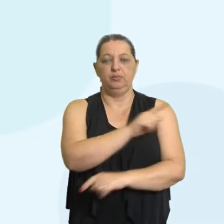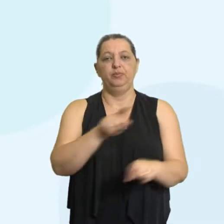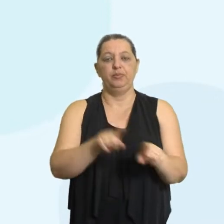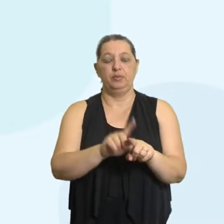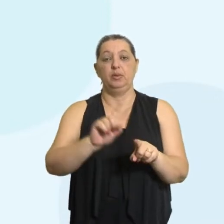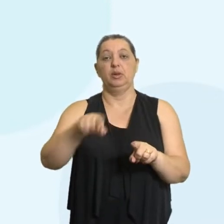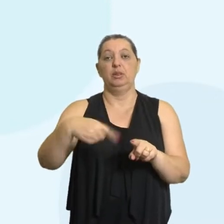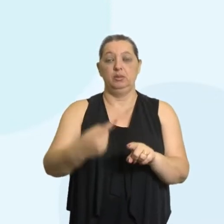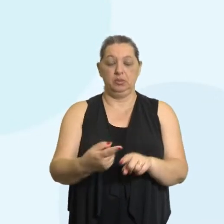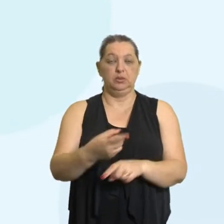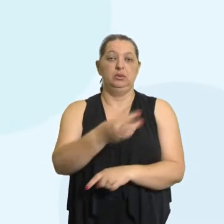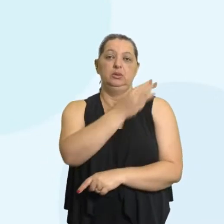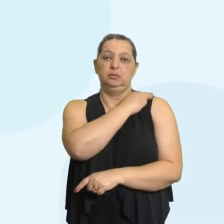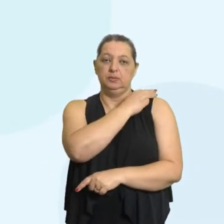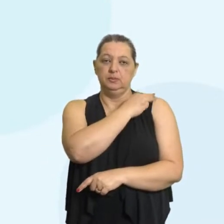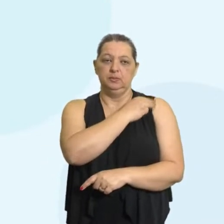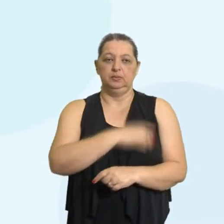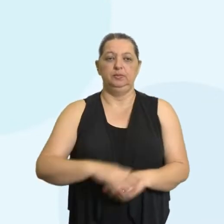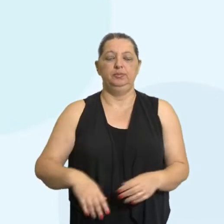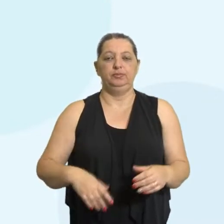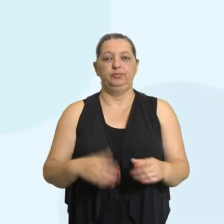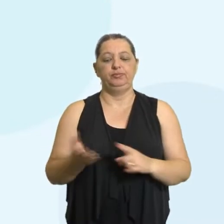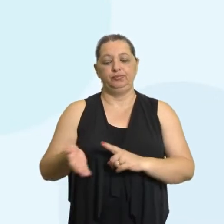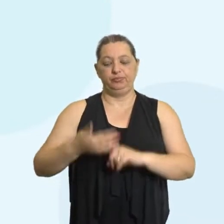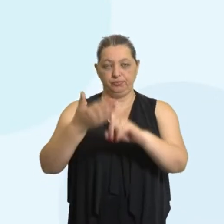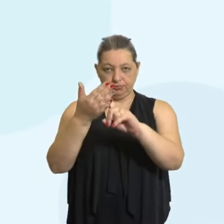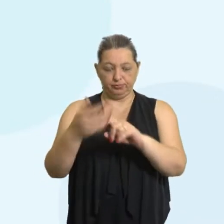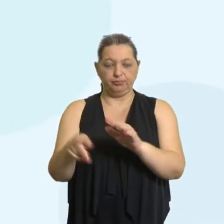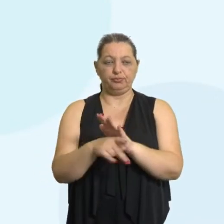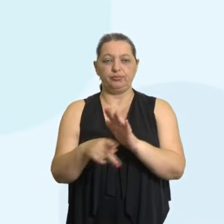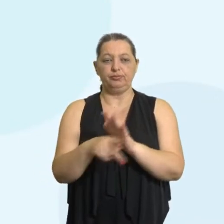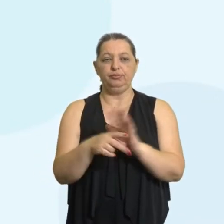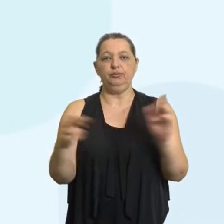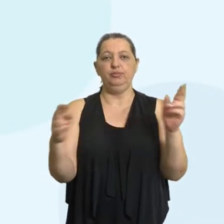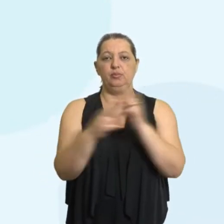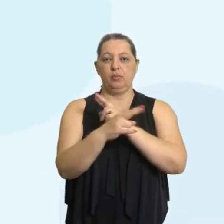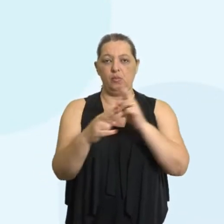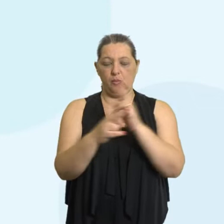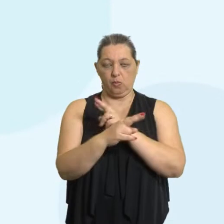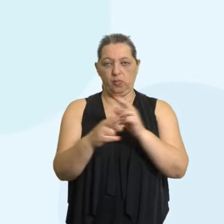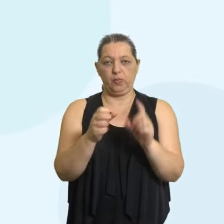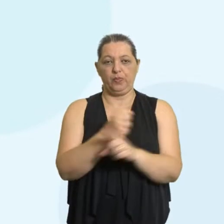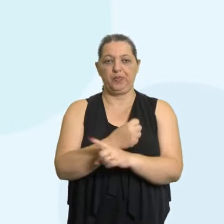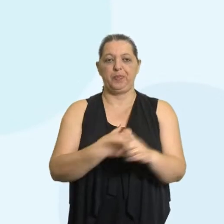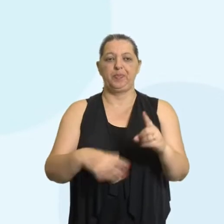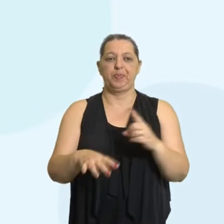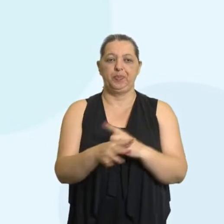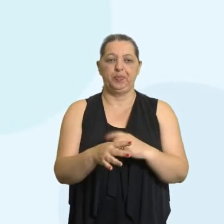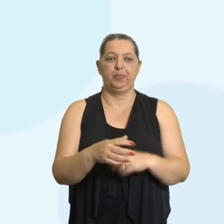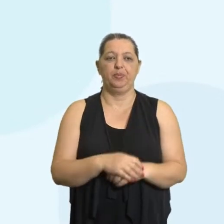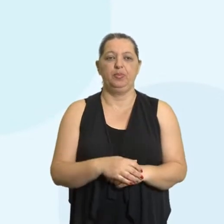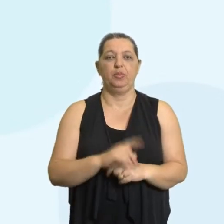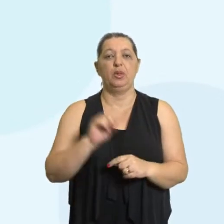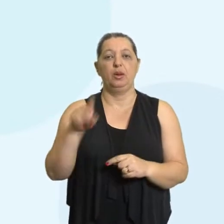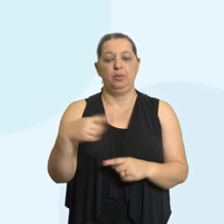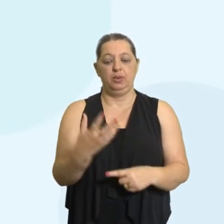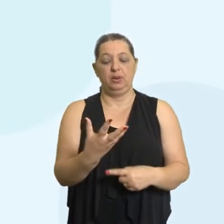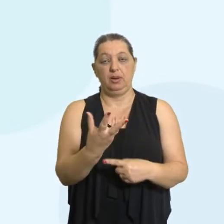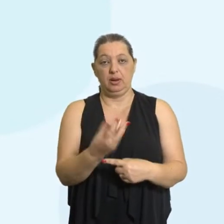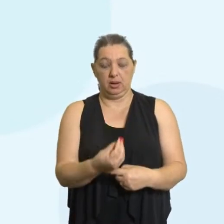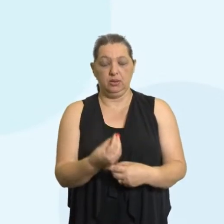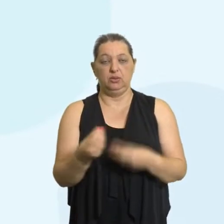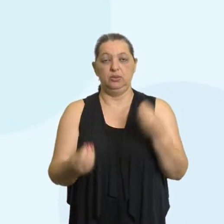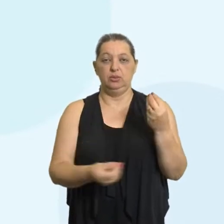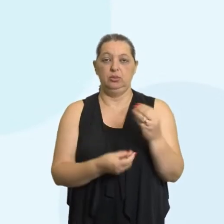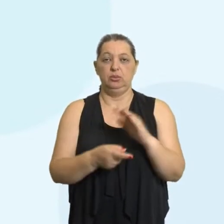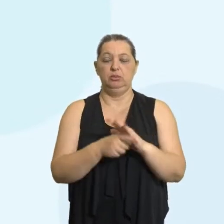médio e a gente vai relacionar as tecnologias das narrativas as relações sociais aí a gente vai falar a arte né arte